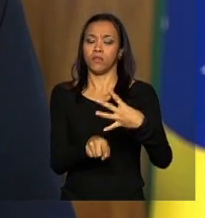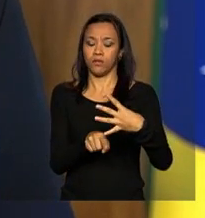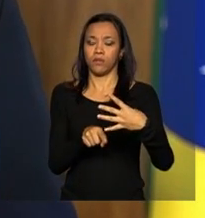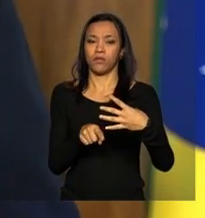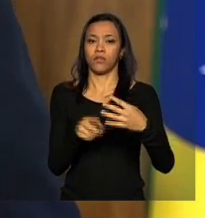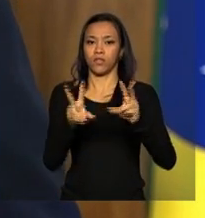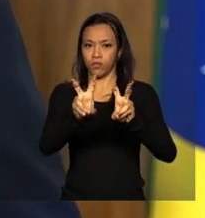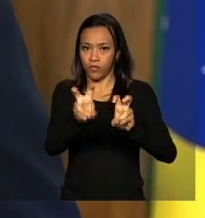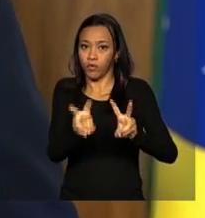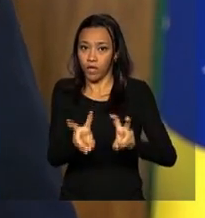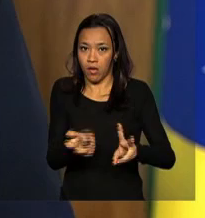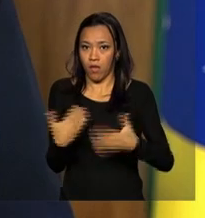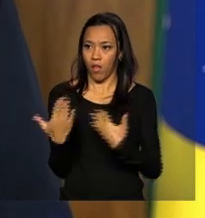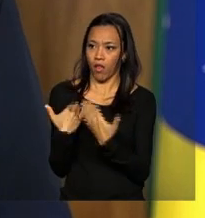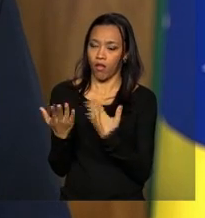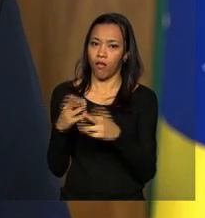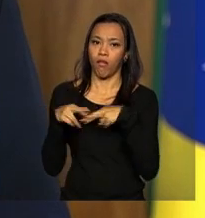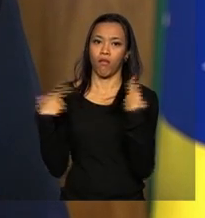e